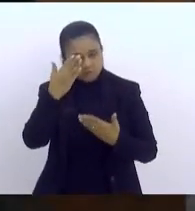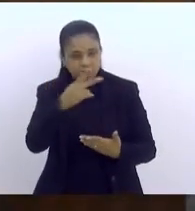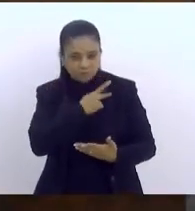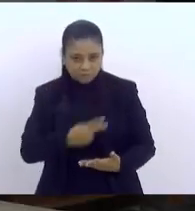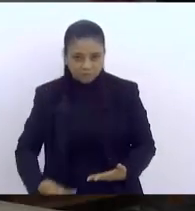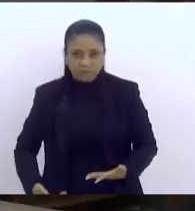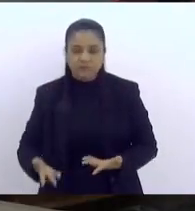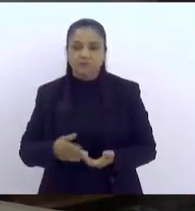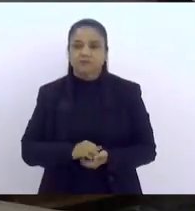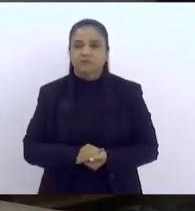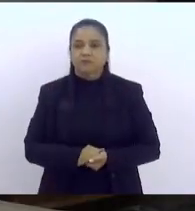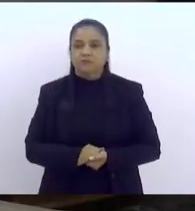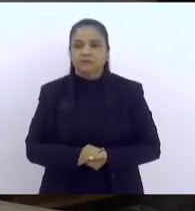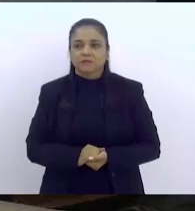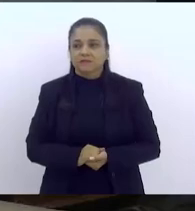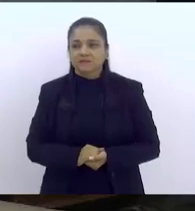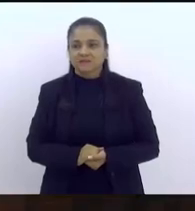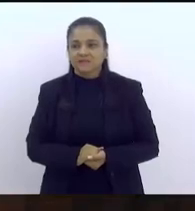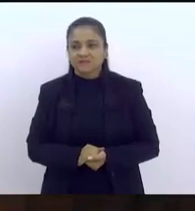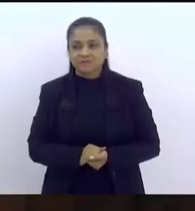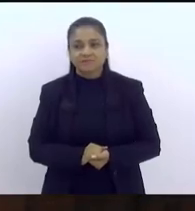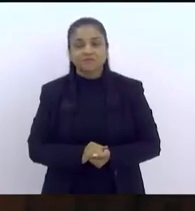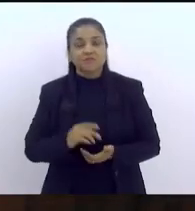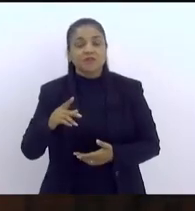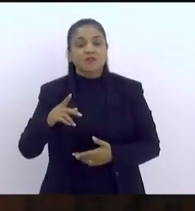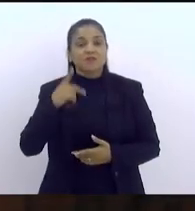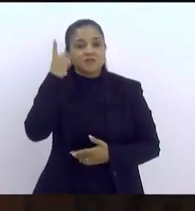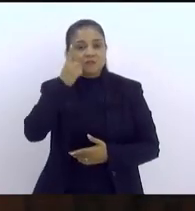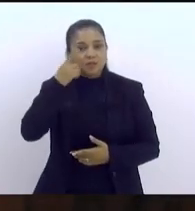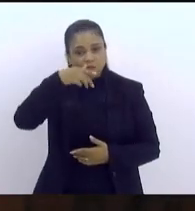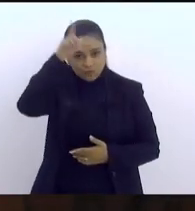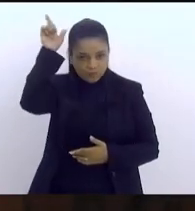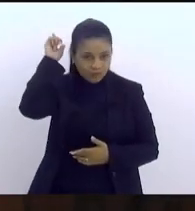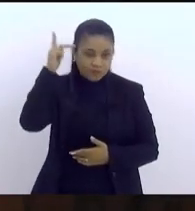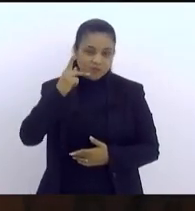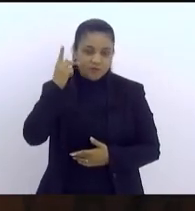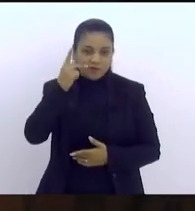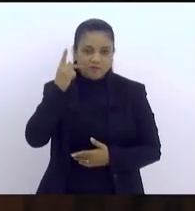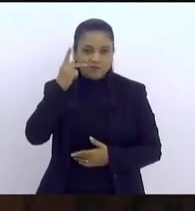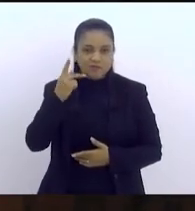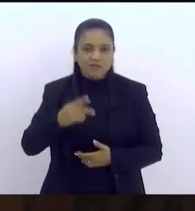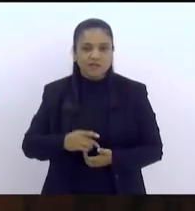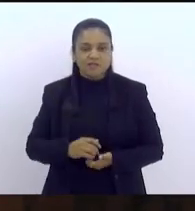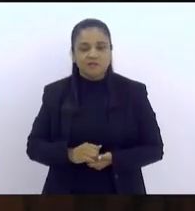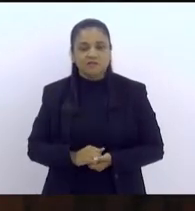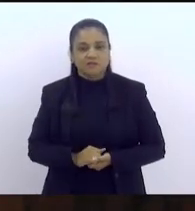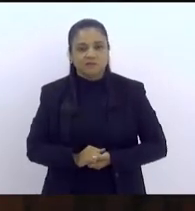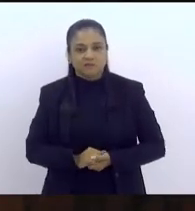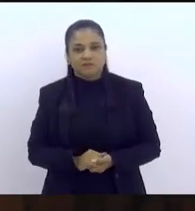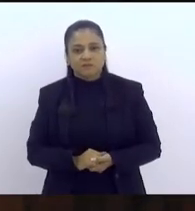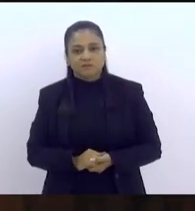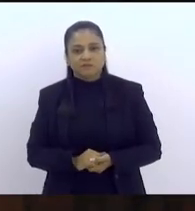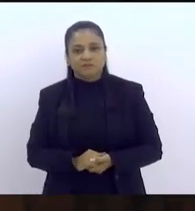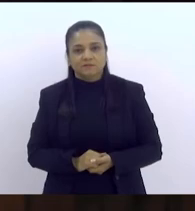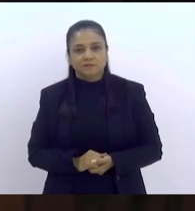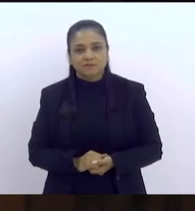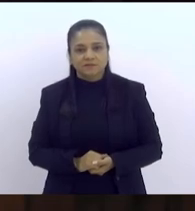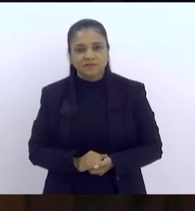Luiz Paulo, desculpe, Anderson Moraes está na lista antes, tá? Ele está o pedido. Nosso... Intimidade é posto. É isso